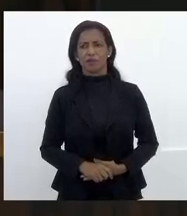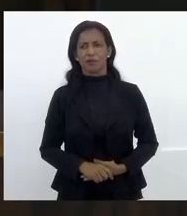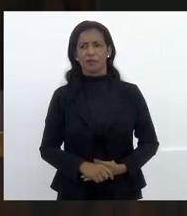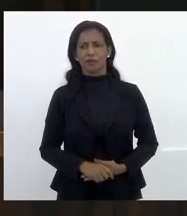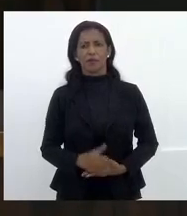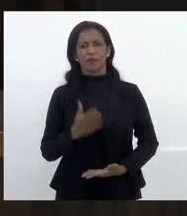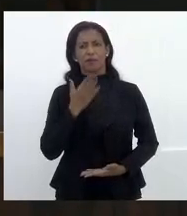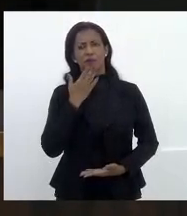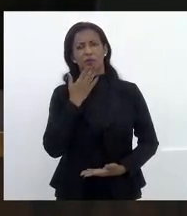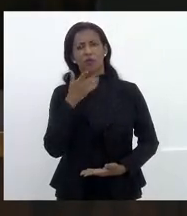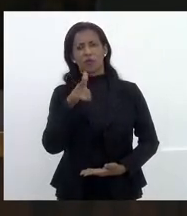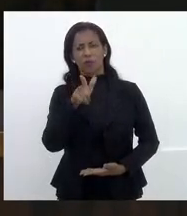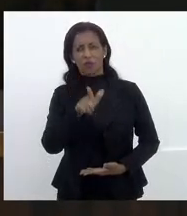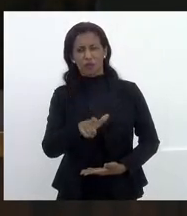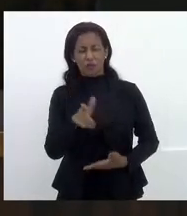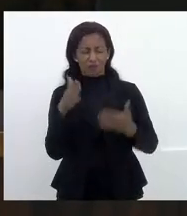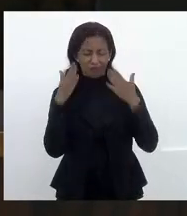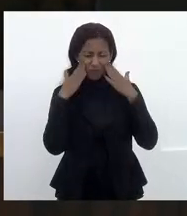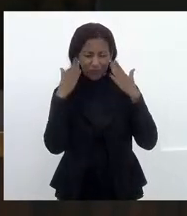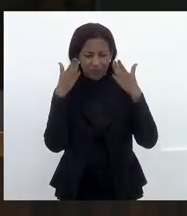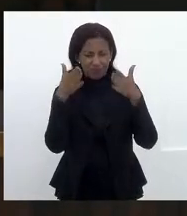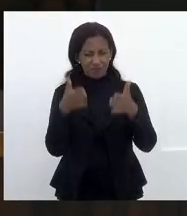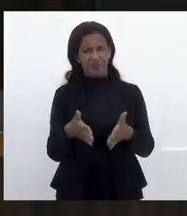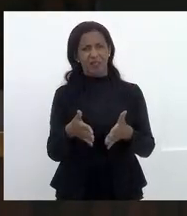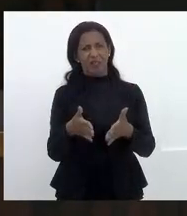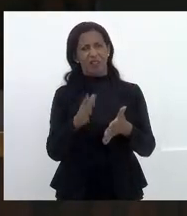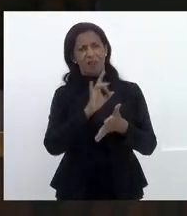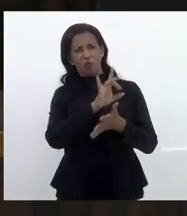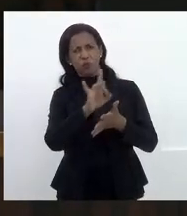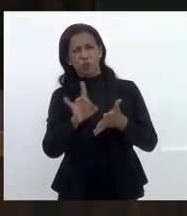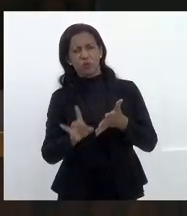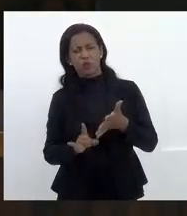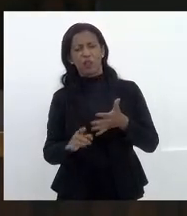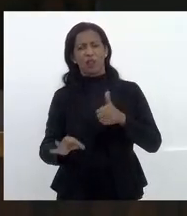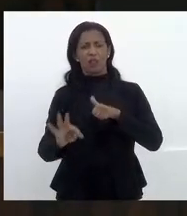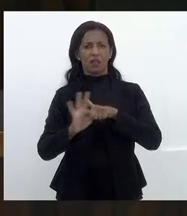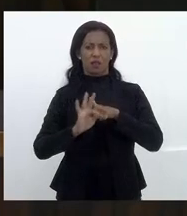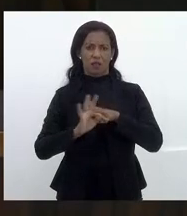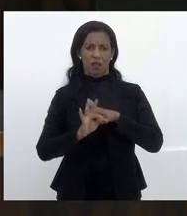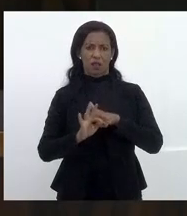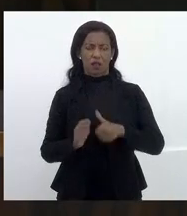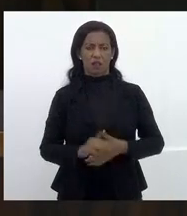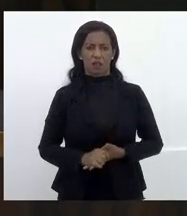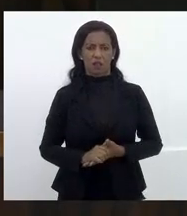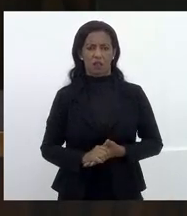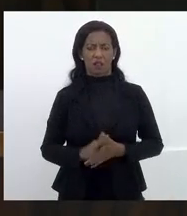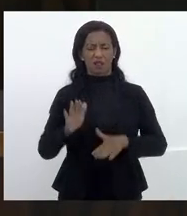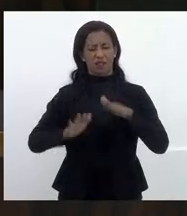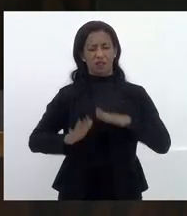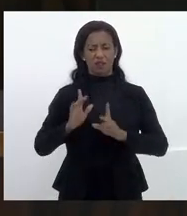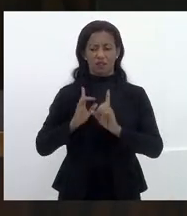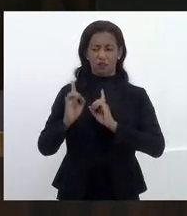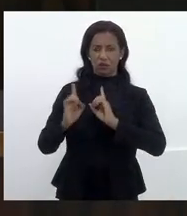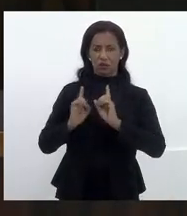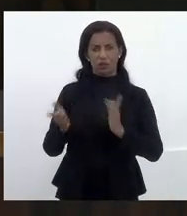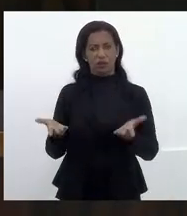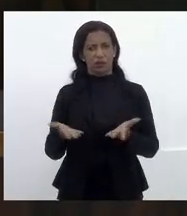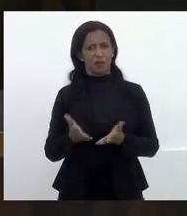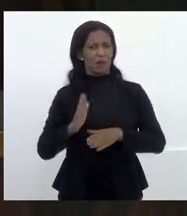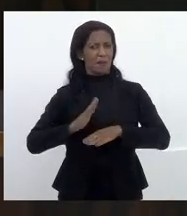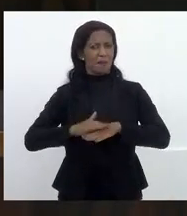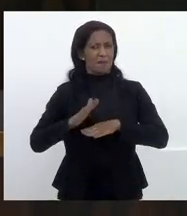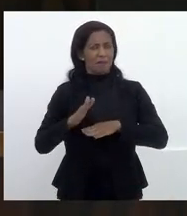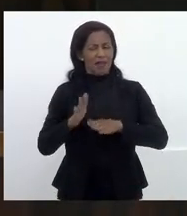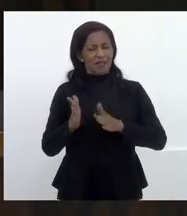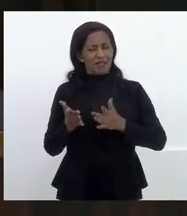pedindo mais uma vez para que a gente se a tenha as questões técnicas talvez a discussão de hoje seja uma das discussões